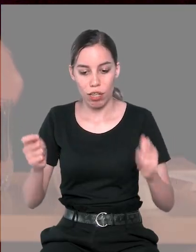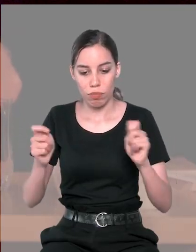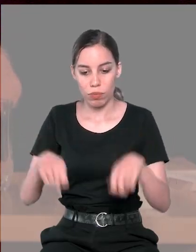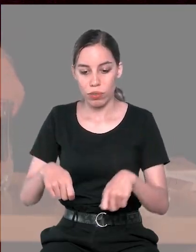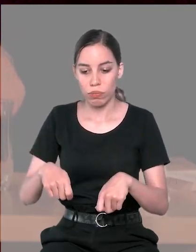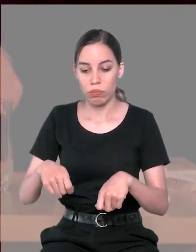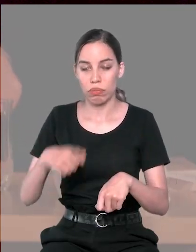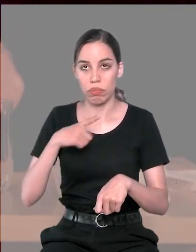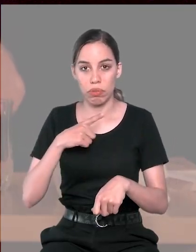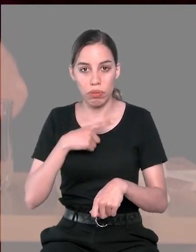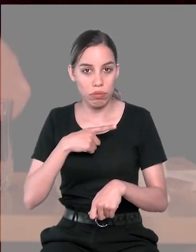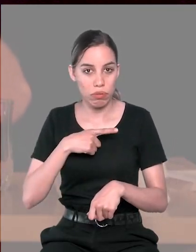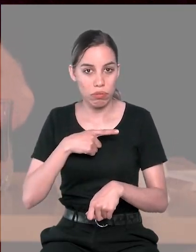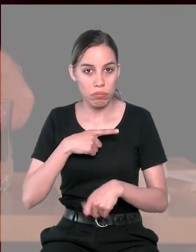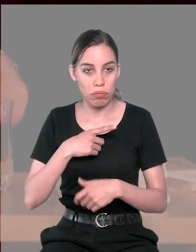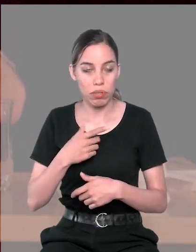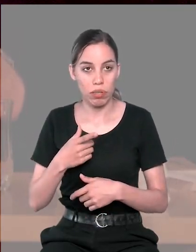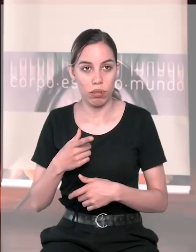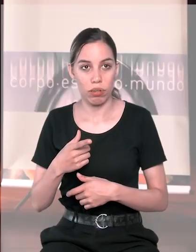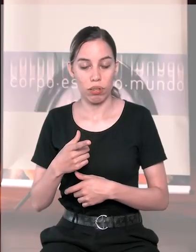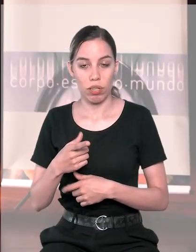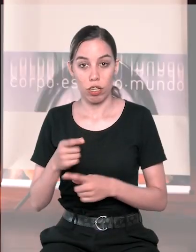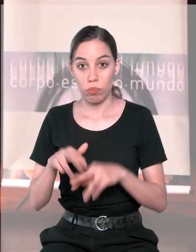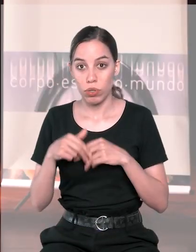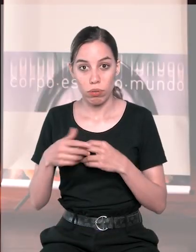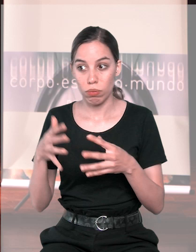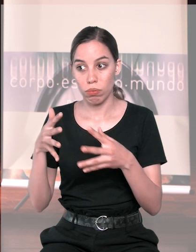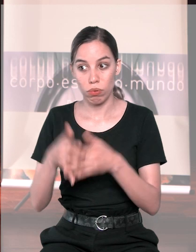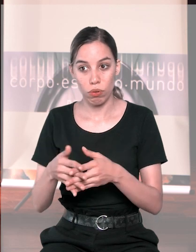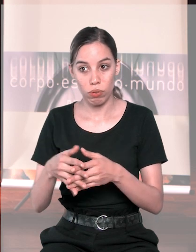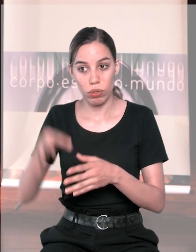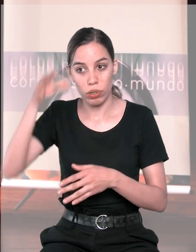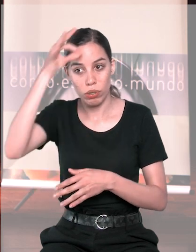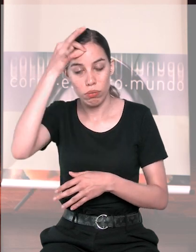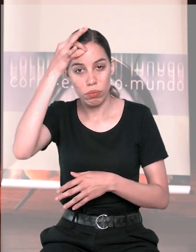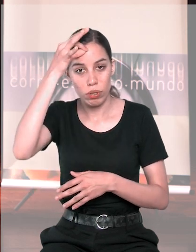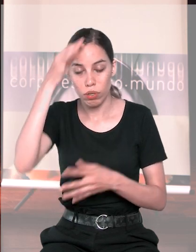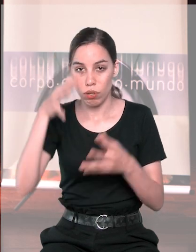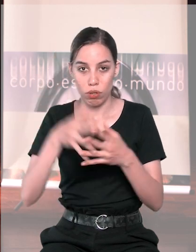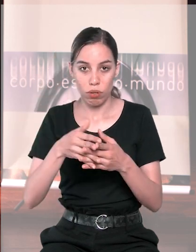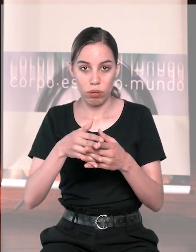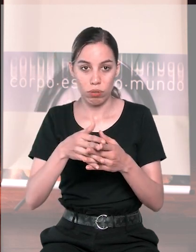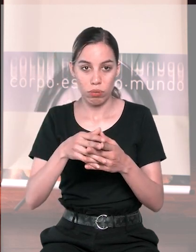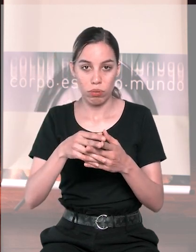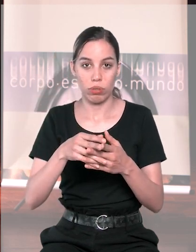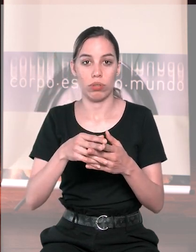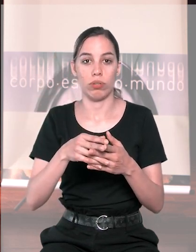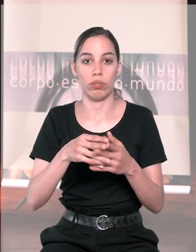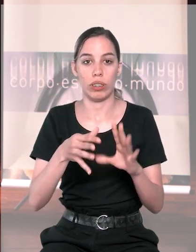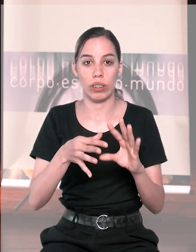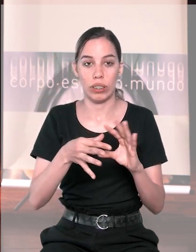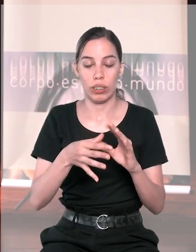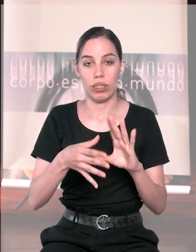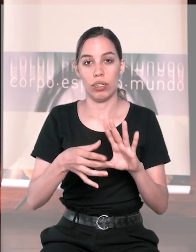a possibilidade, sabe, de um signo. Por isso que ele não confunde, por exemplo, o espírito com um signo. Ele nunca deixou que um